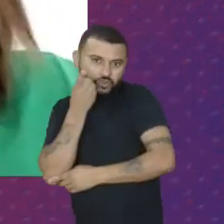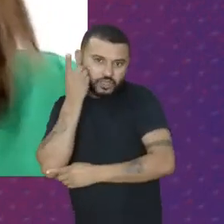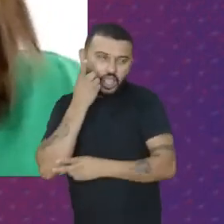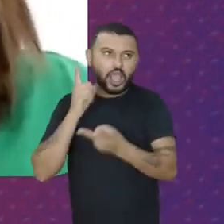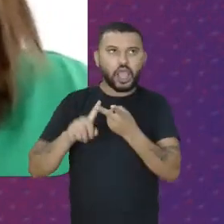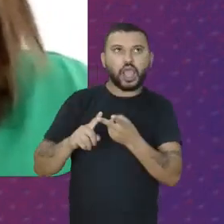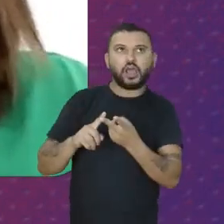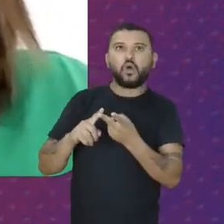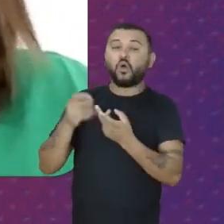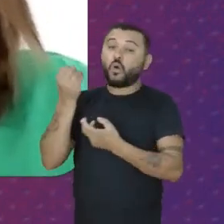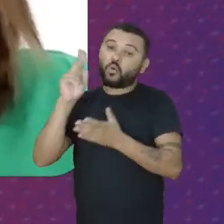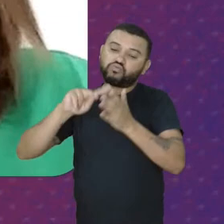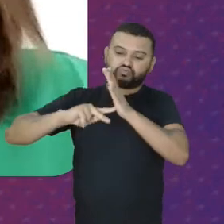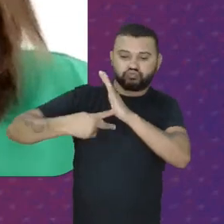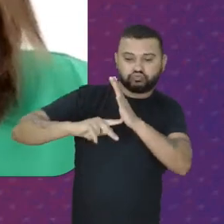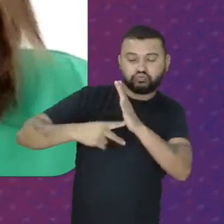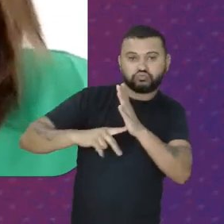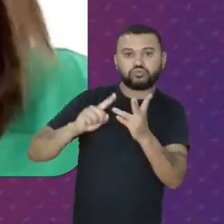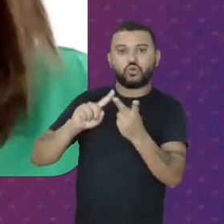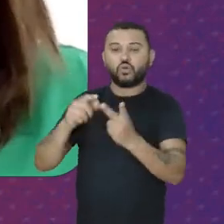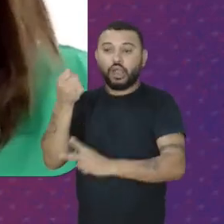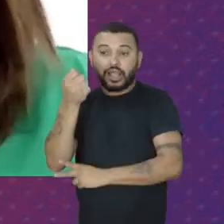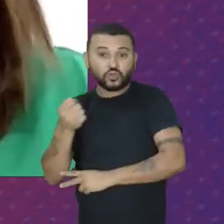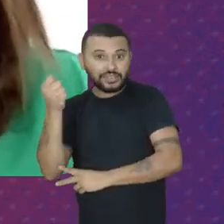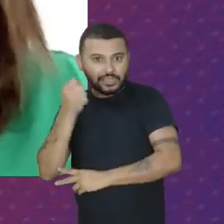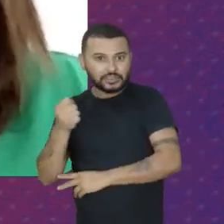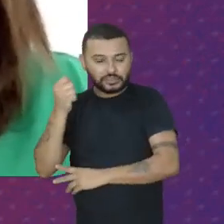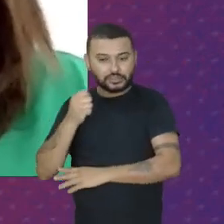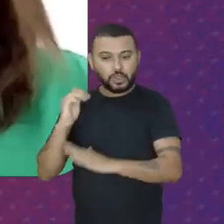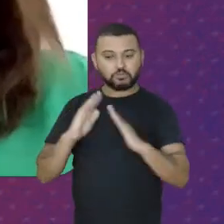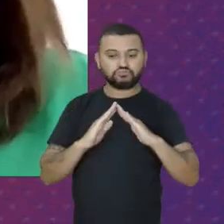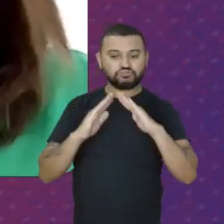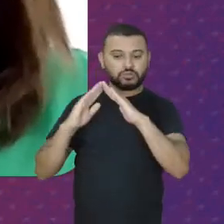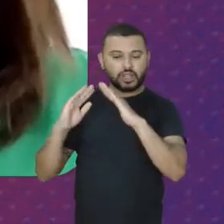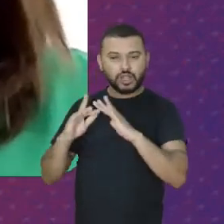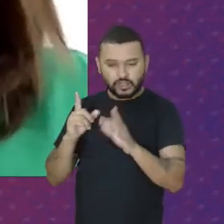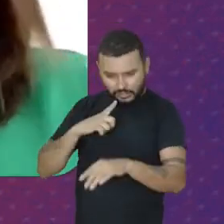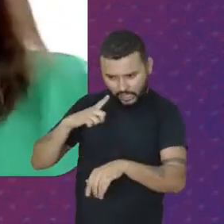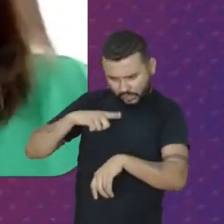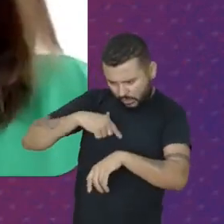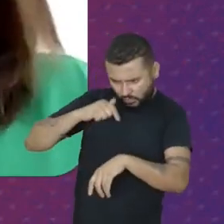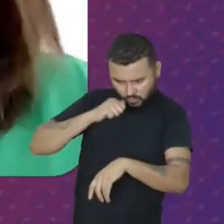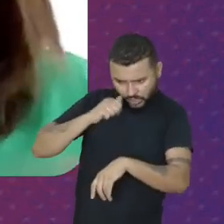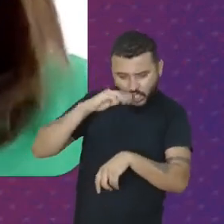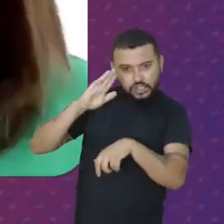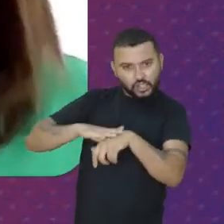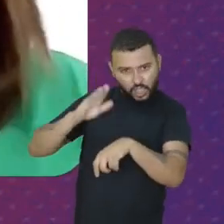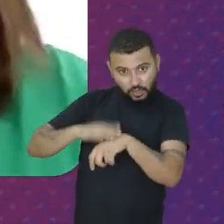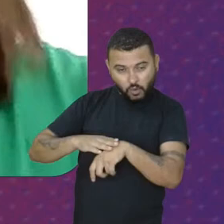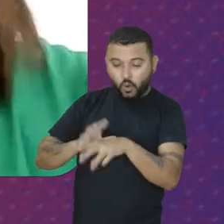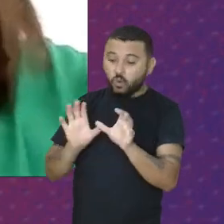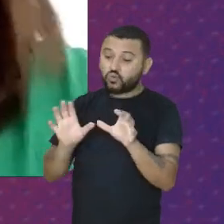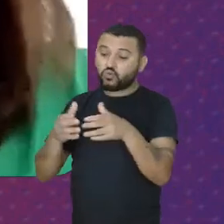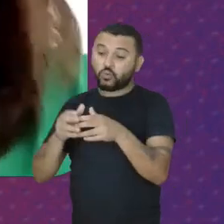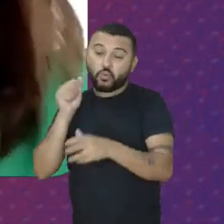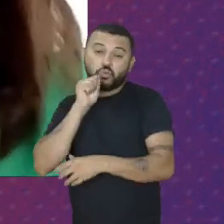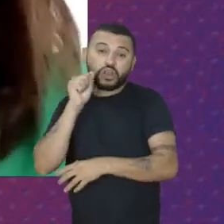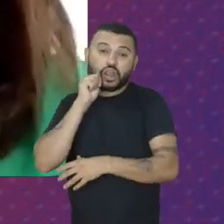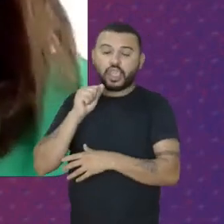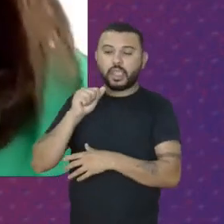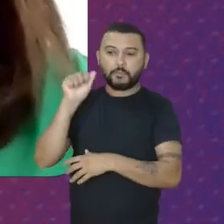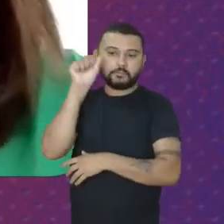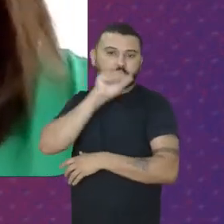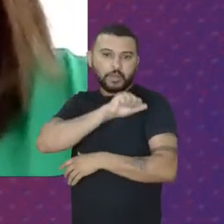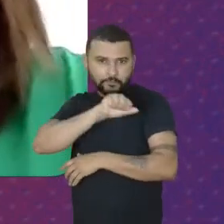num sindicato, seja numa associação de moradores, seja num grupo de mulheres, de